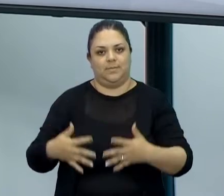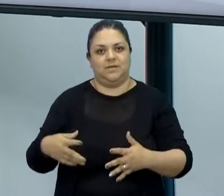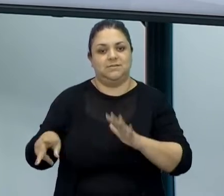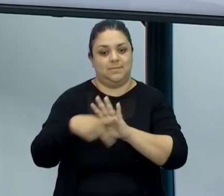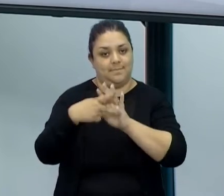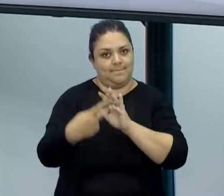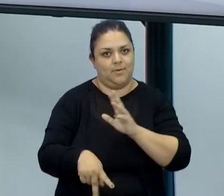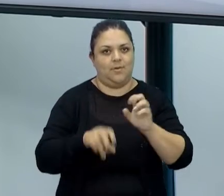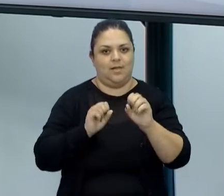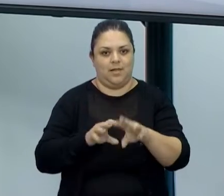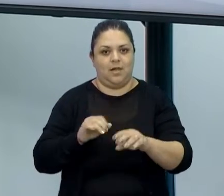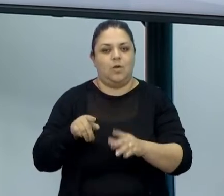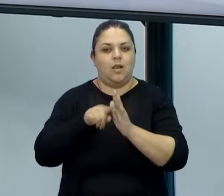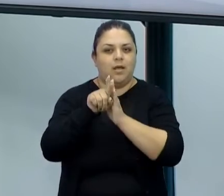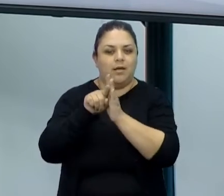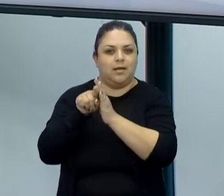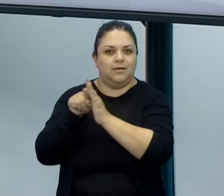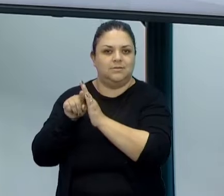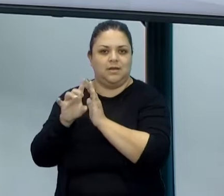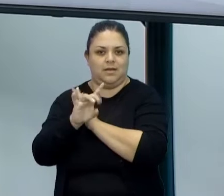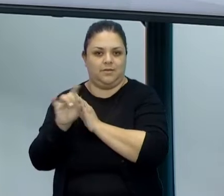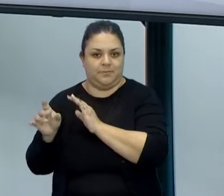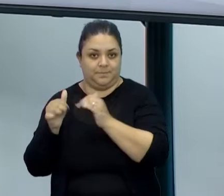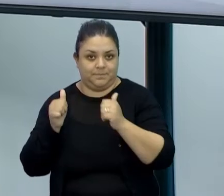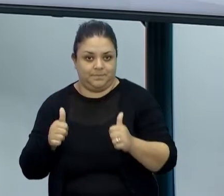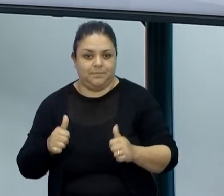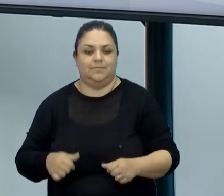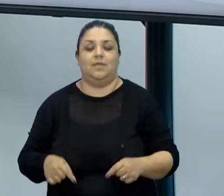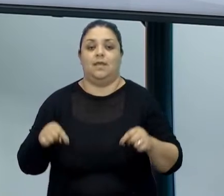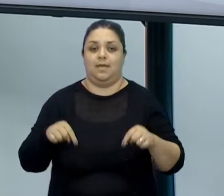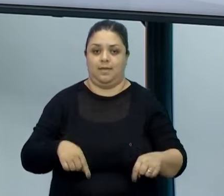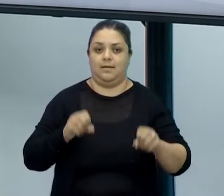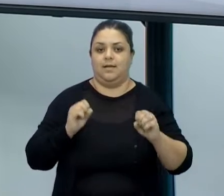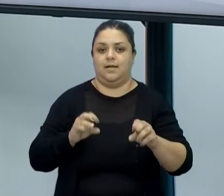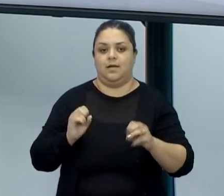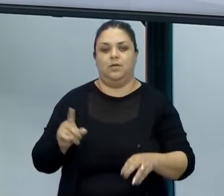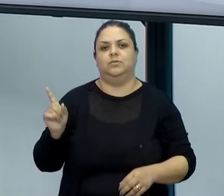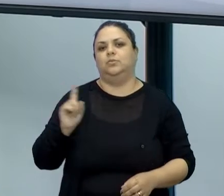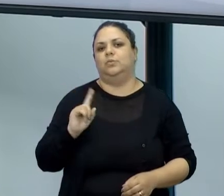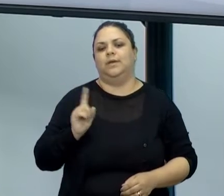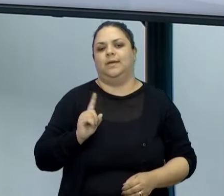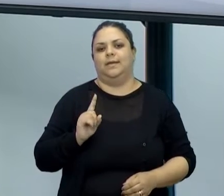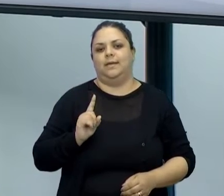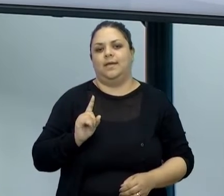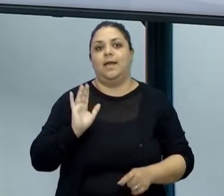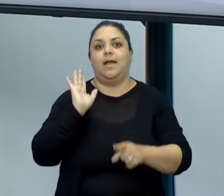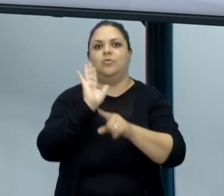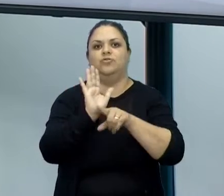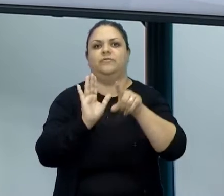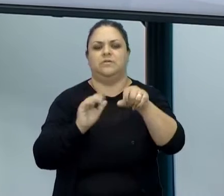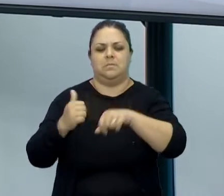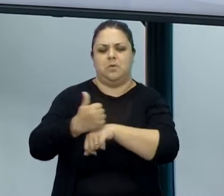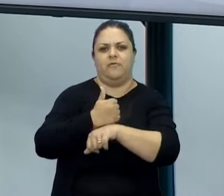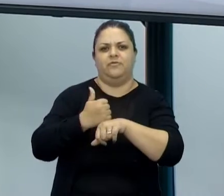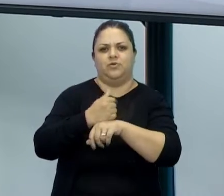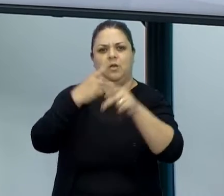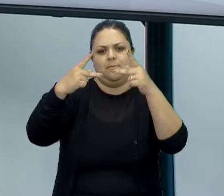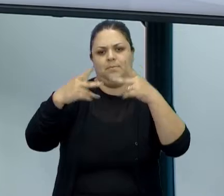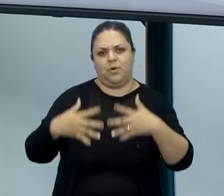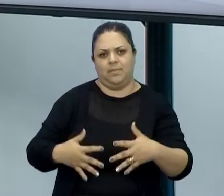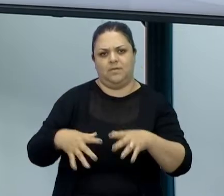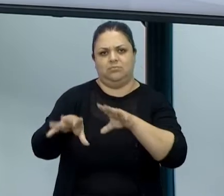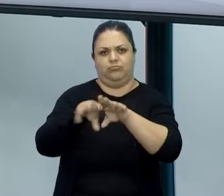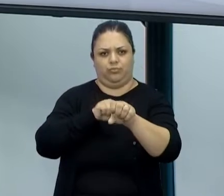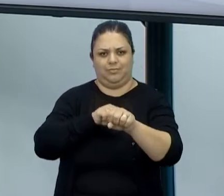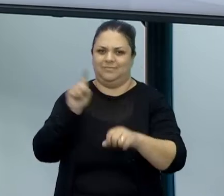gente vai analisar essas programações. Lembrando que essa aula não é uma aula para você aprender a ser programador. A gente está